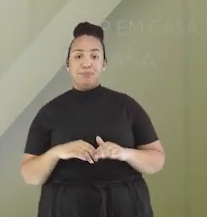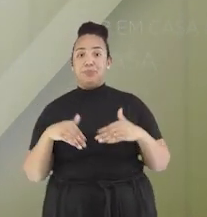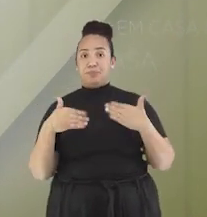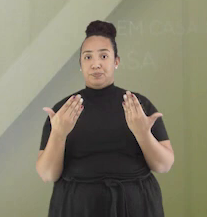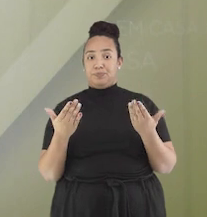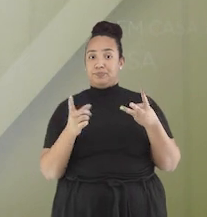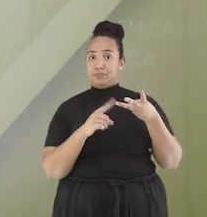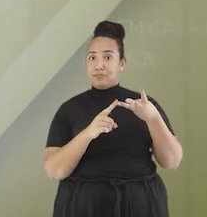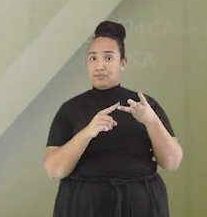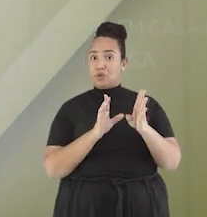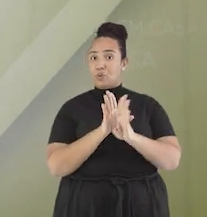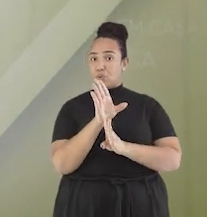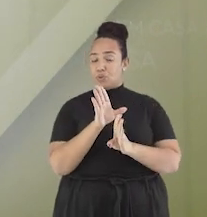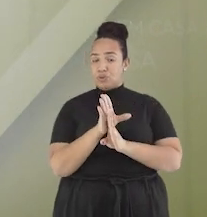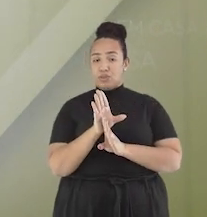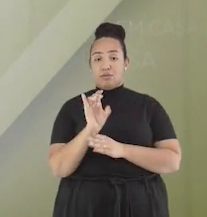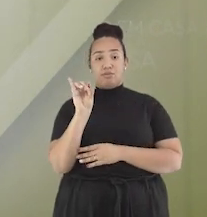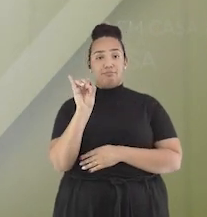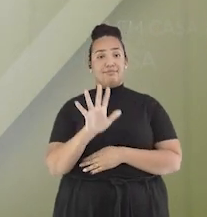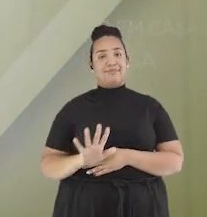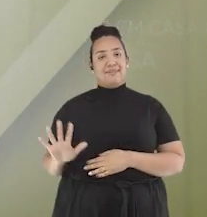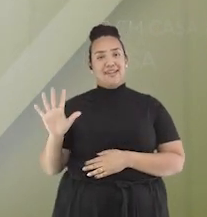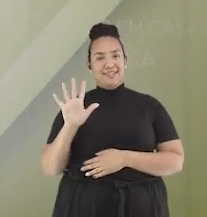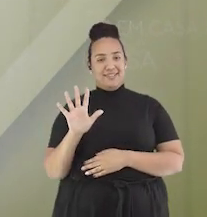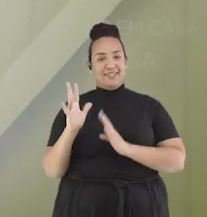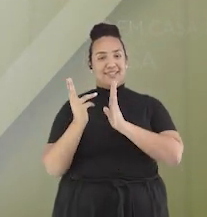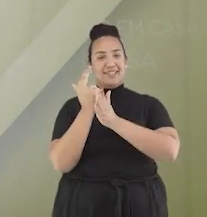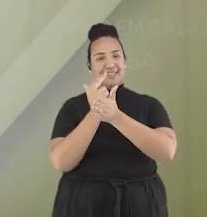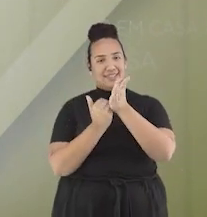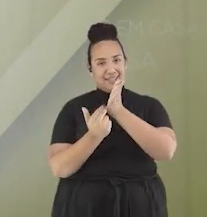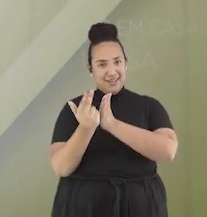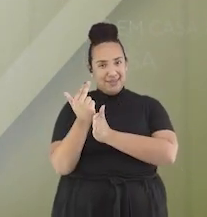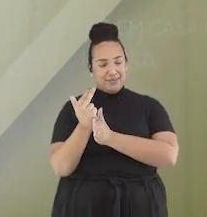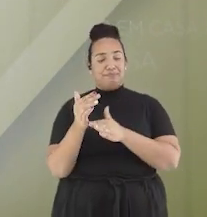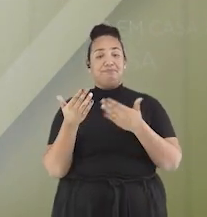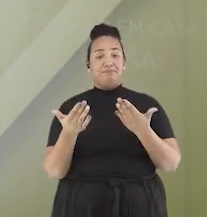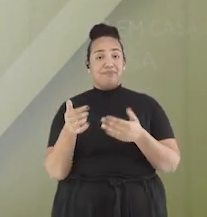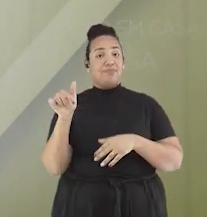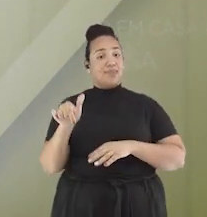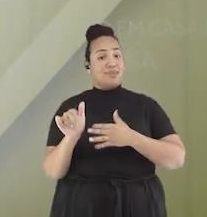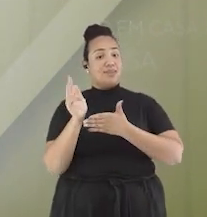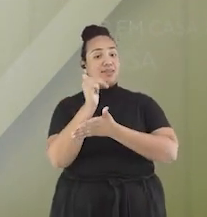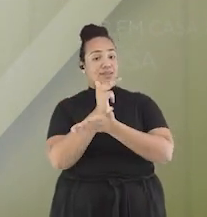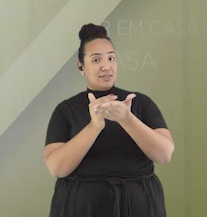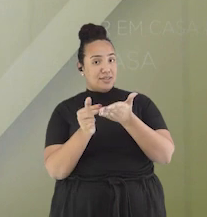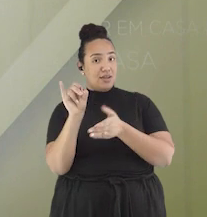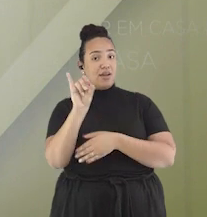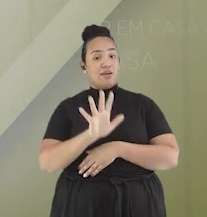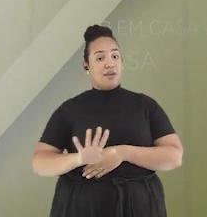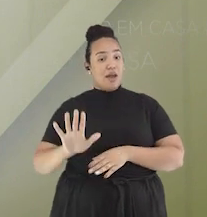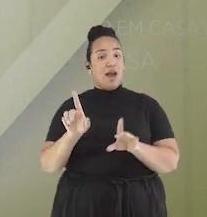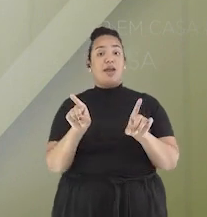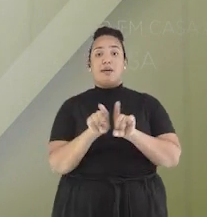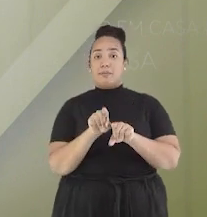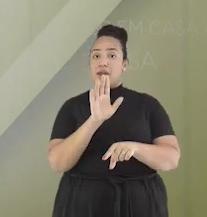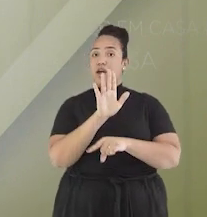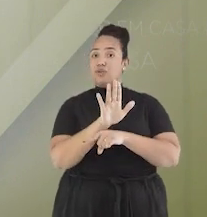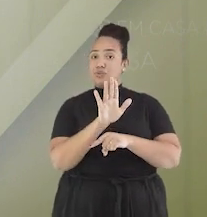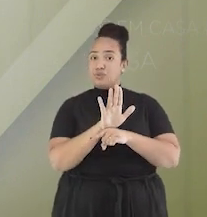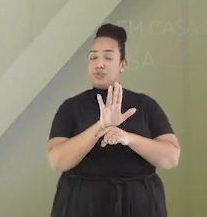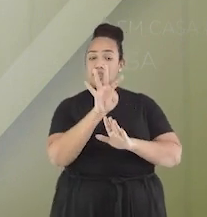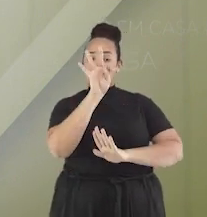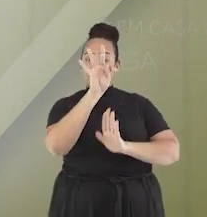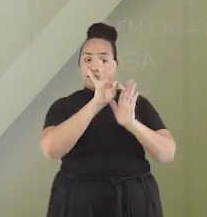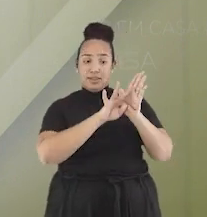Agora, as ilustrações. A ilustração ajuda também na interpretação do